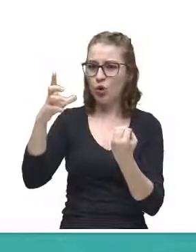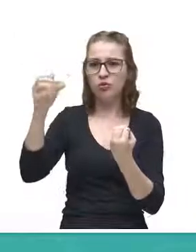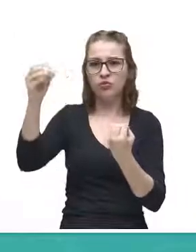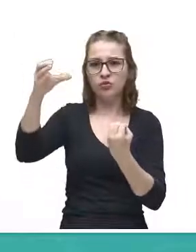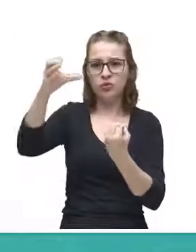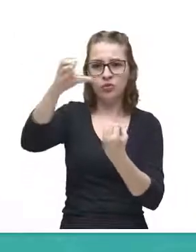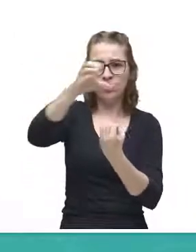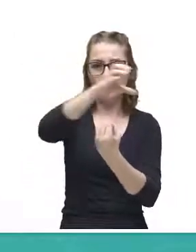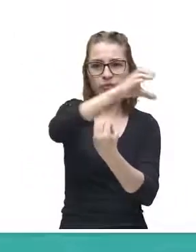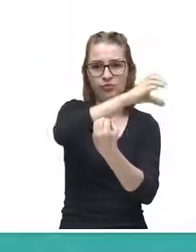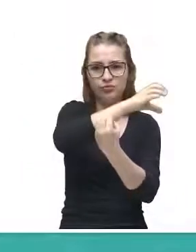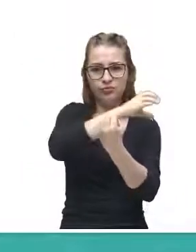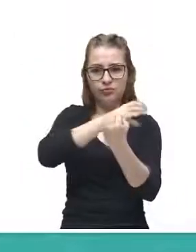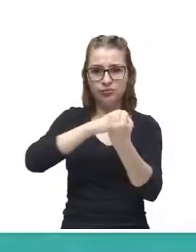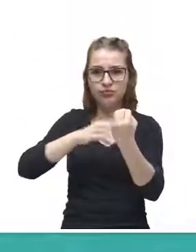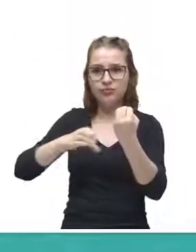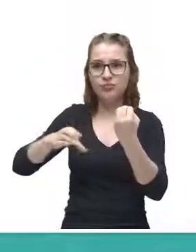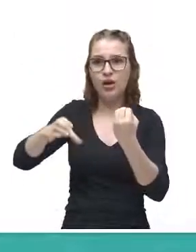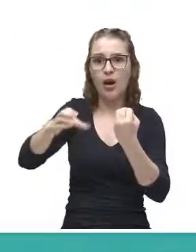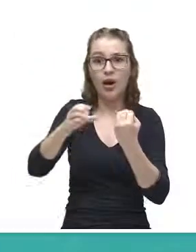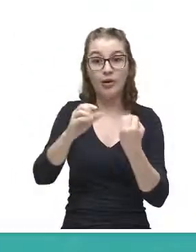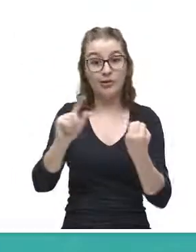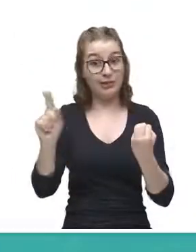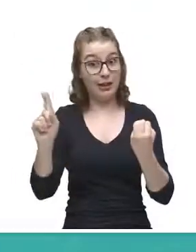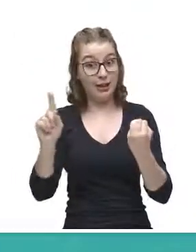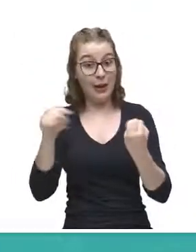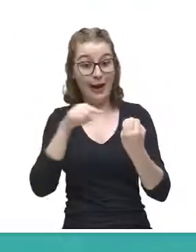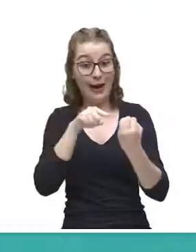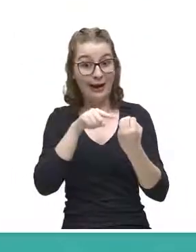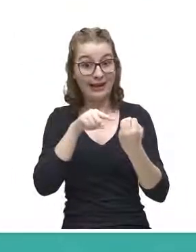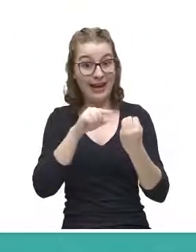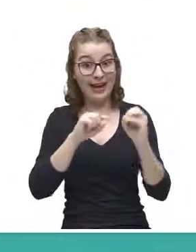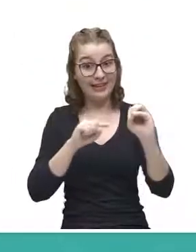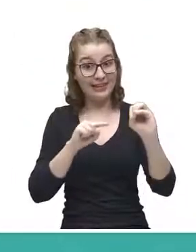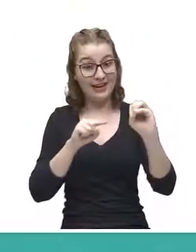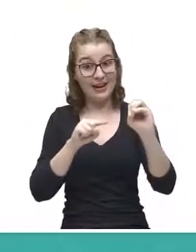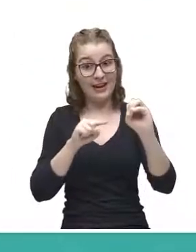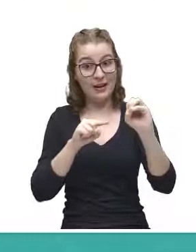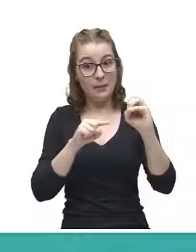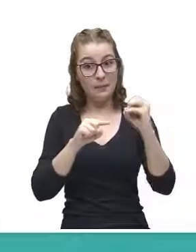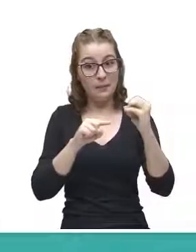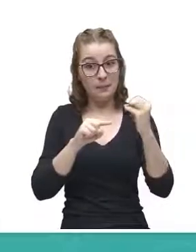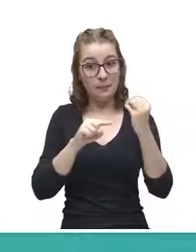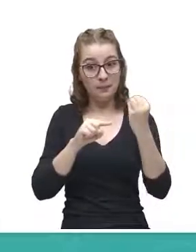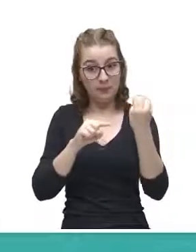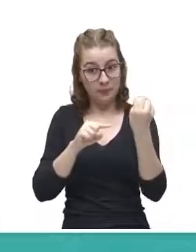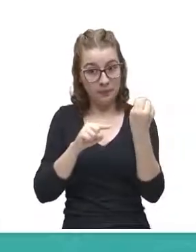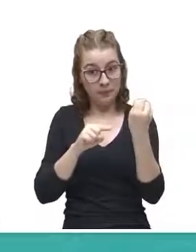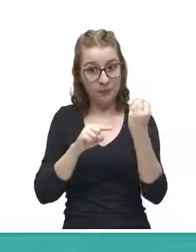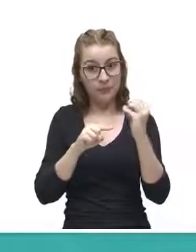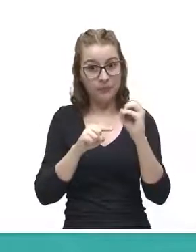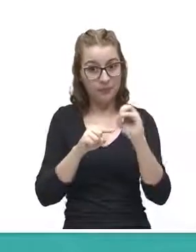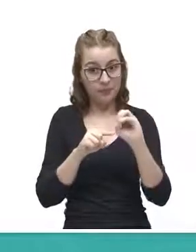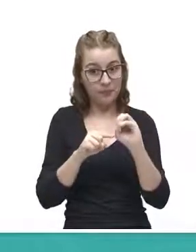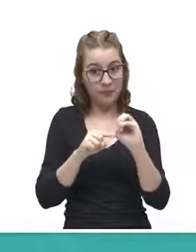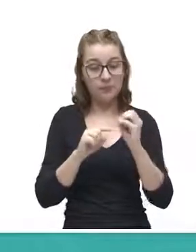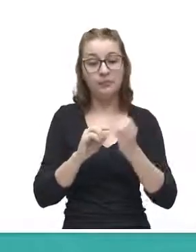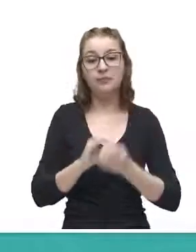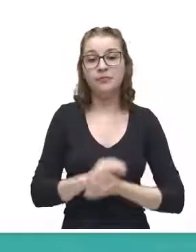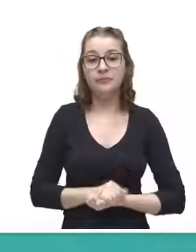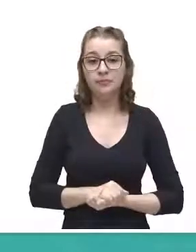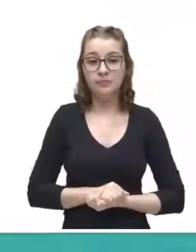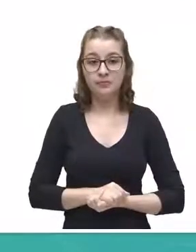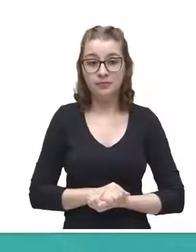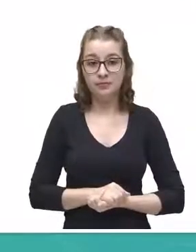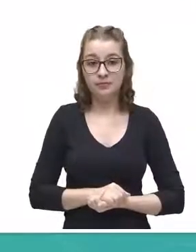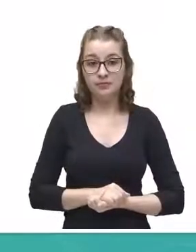nosso planeta que está fazendo esse movimento de rotação, tá? E o movimento que a gente observa